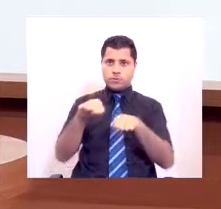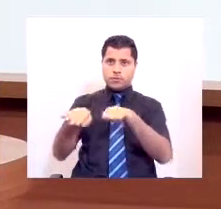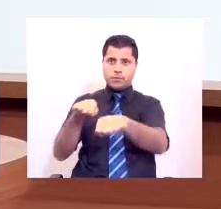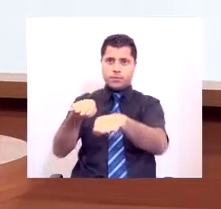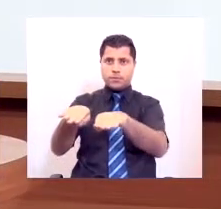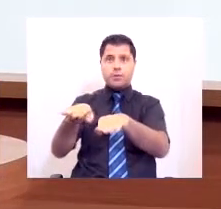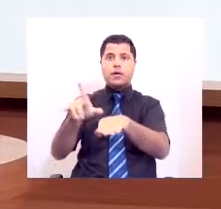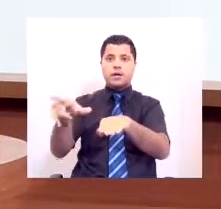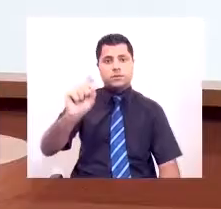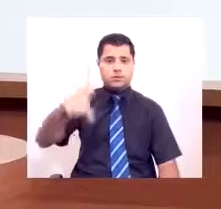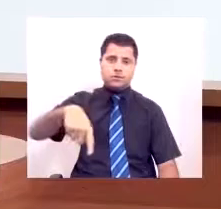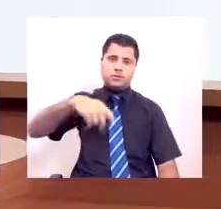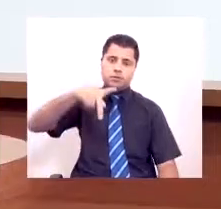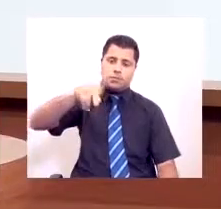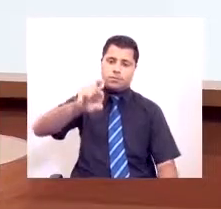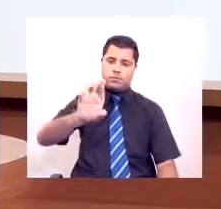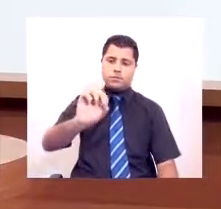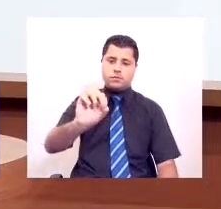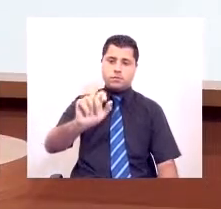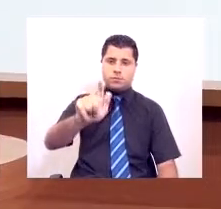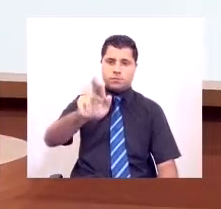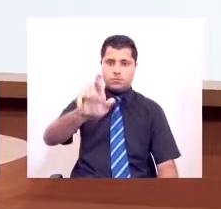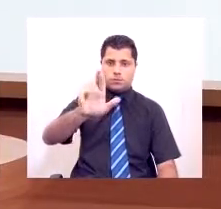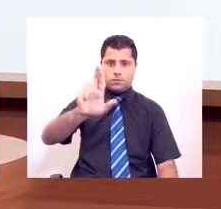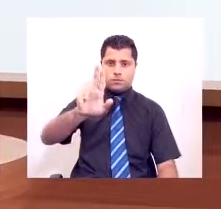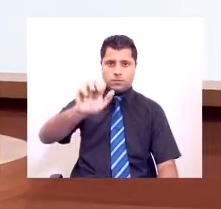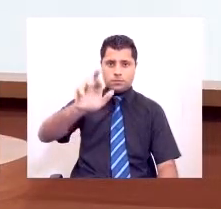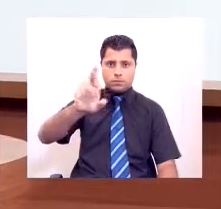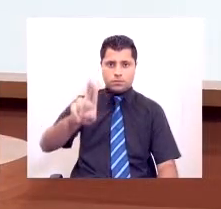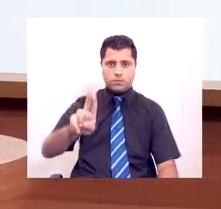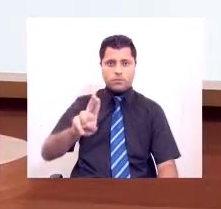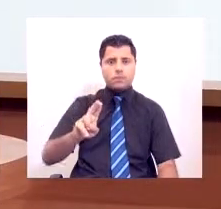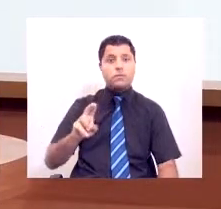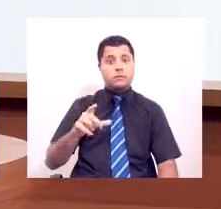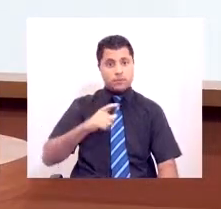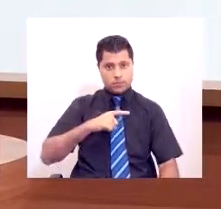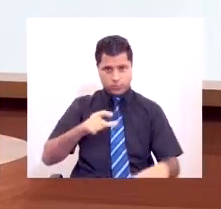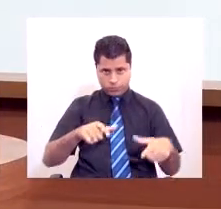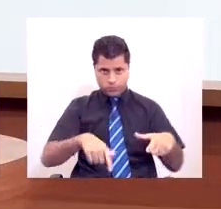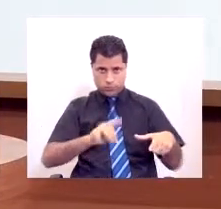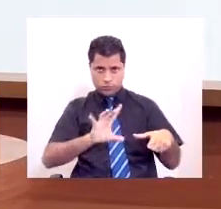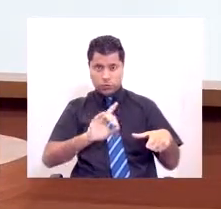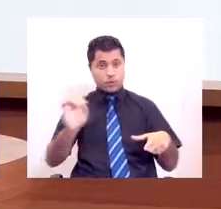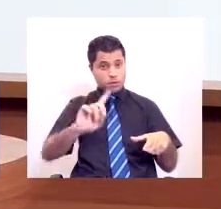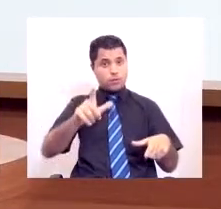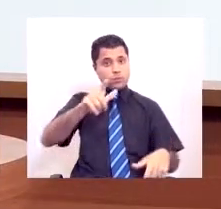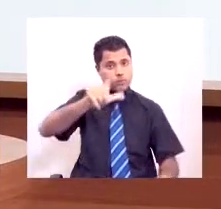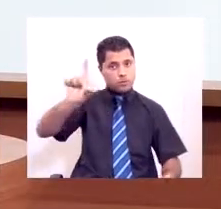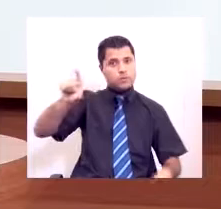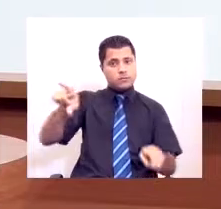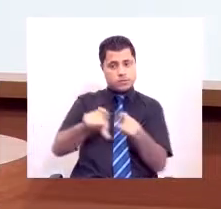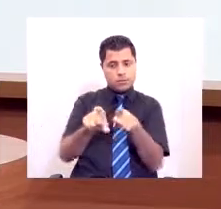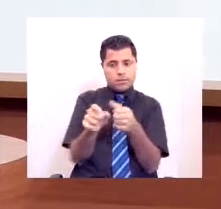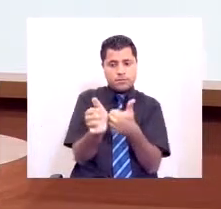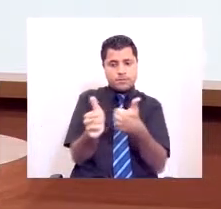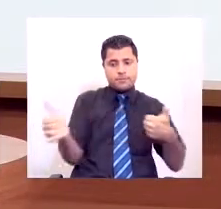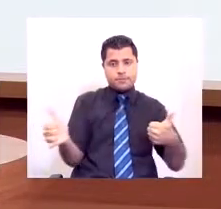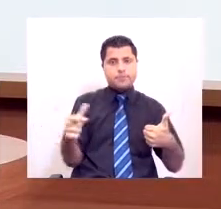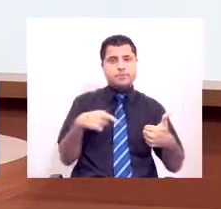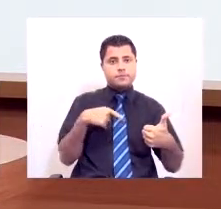mão única. E fora isso, tem uma outra demanda grande no Taboão, nós estamos tentando há muito